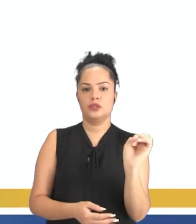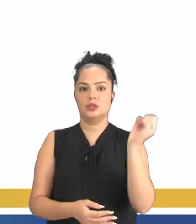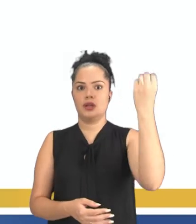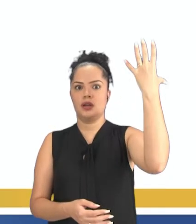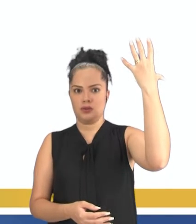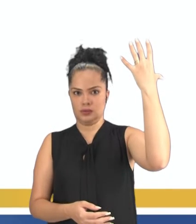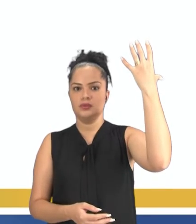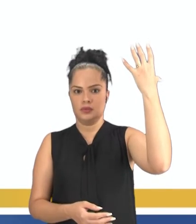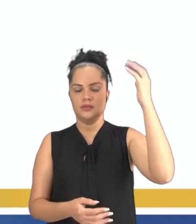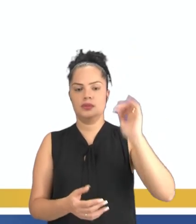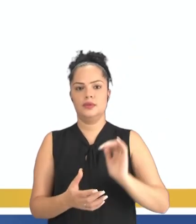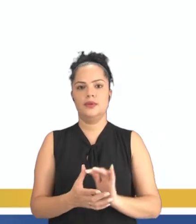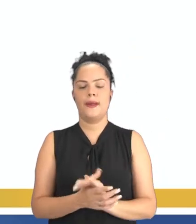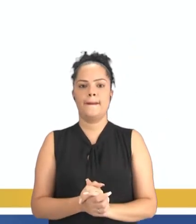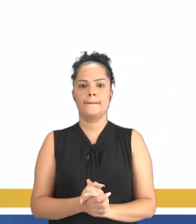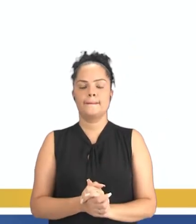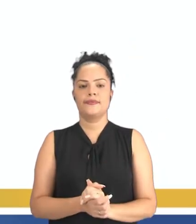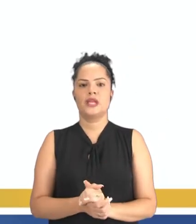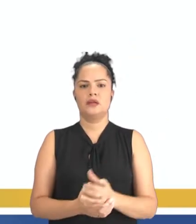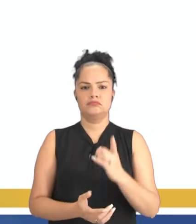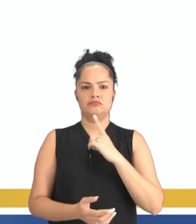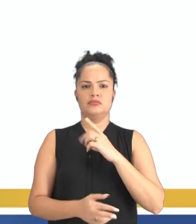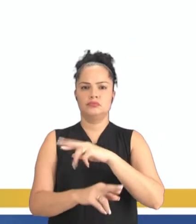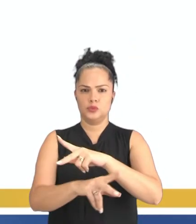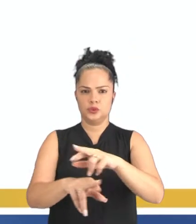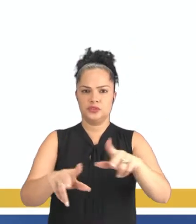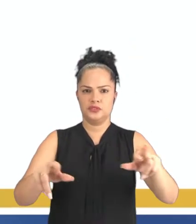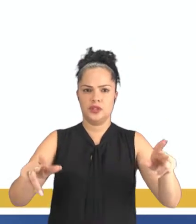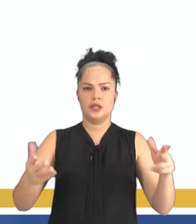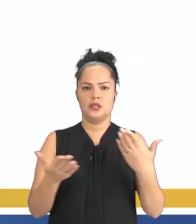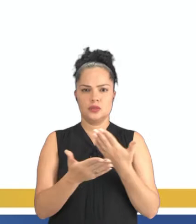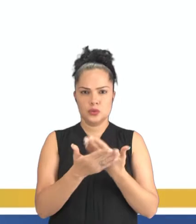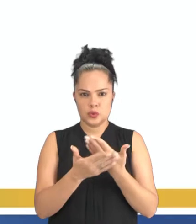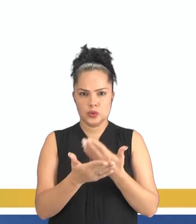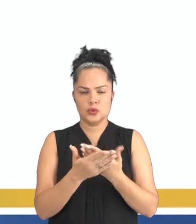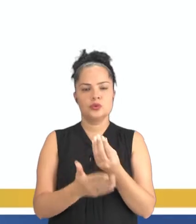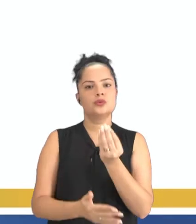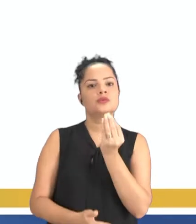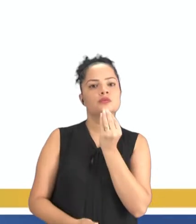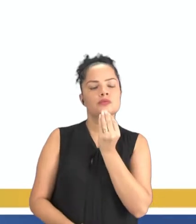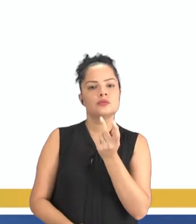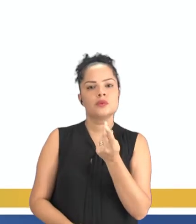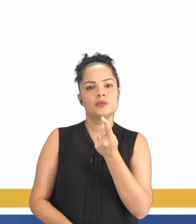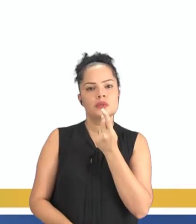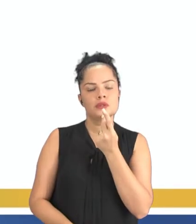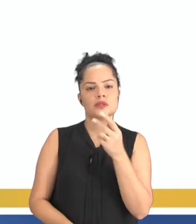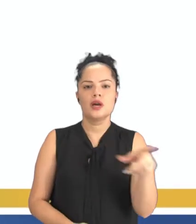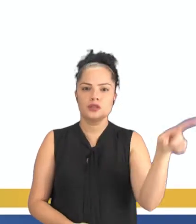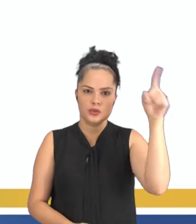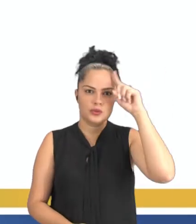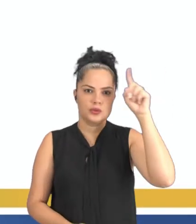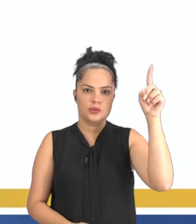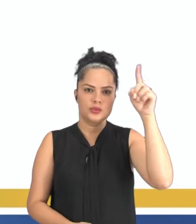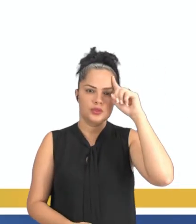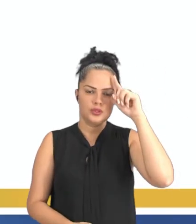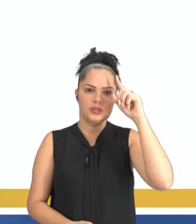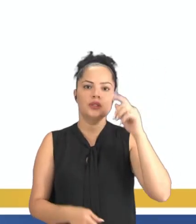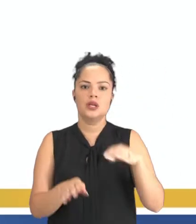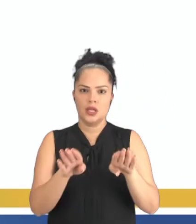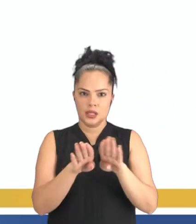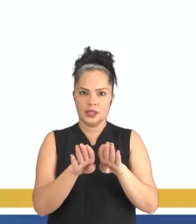ocorrerem. Há várias aplicações do estudo da probabilidade no cotidiano. Um deles ocorre na pandemia